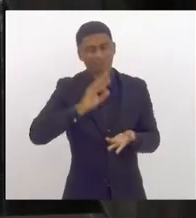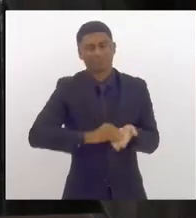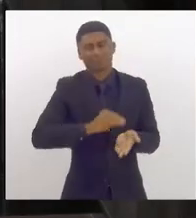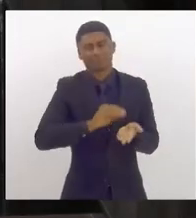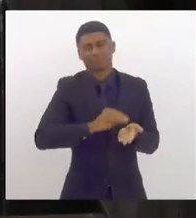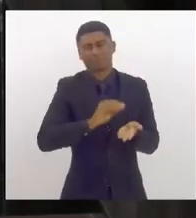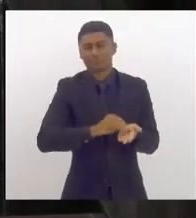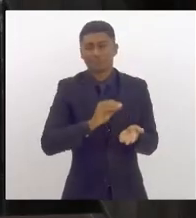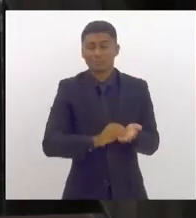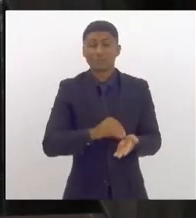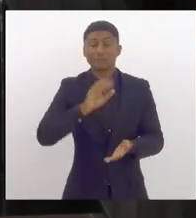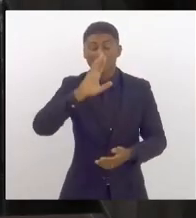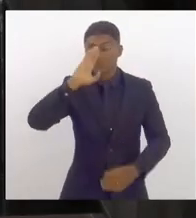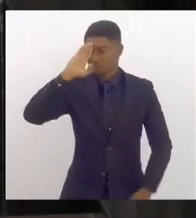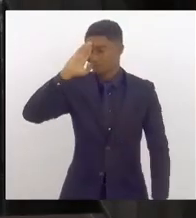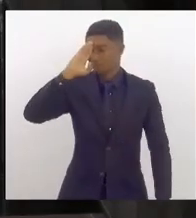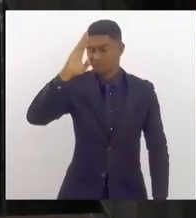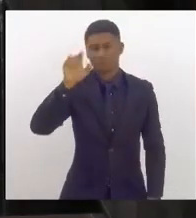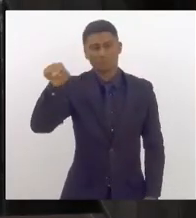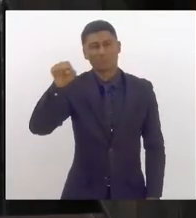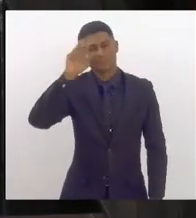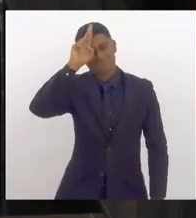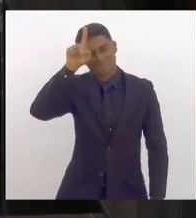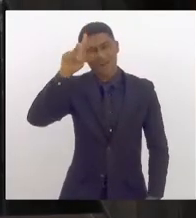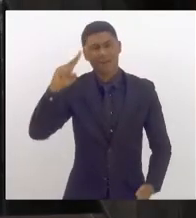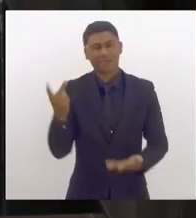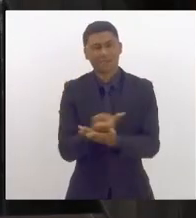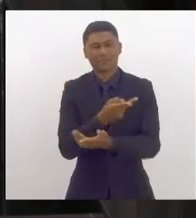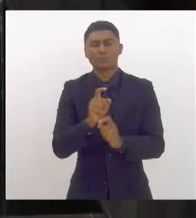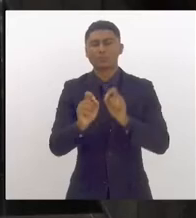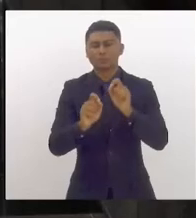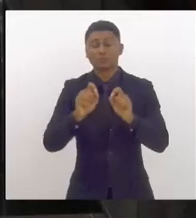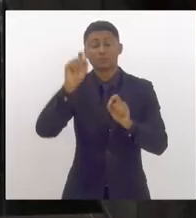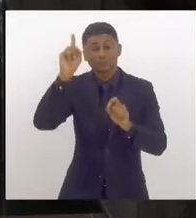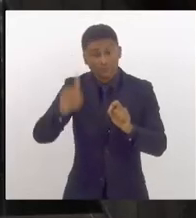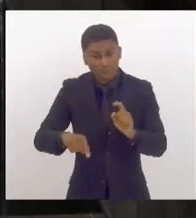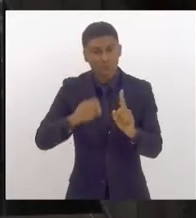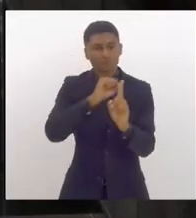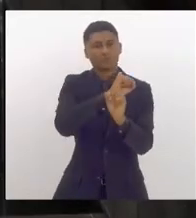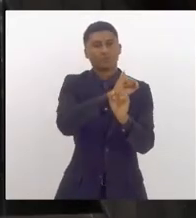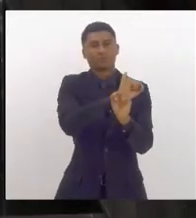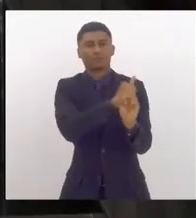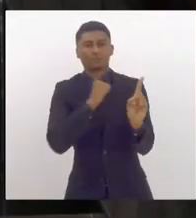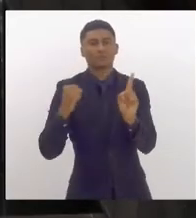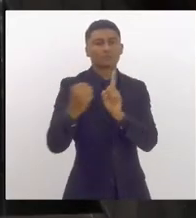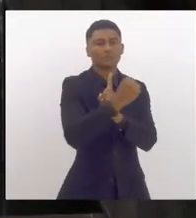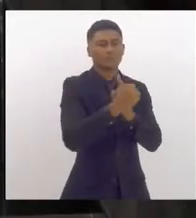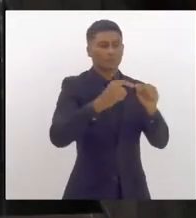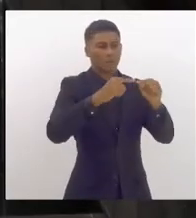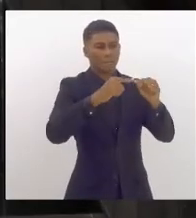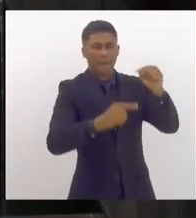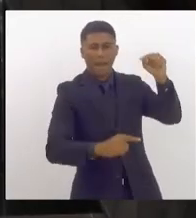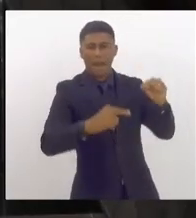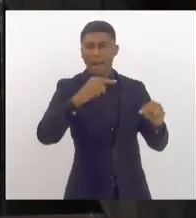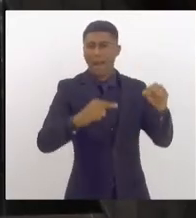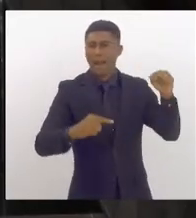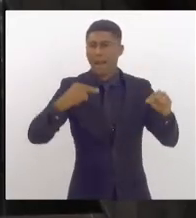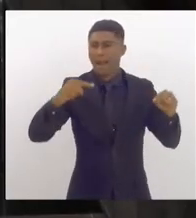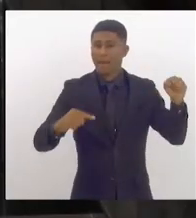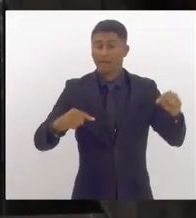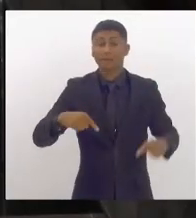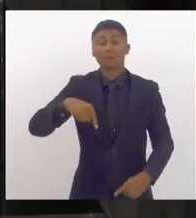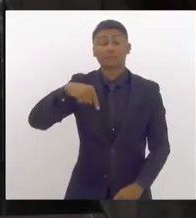deficiência maior senhora presidente que a desigualdade social que se abatia no nosso